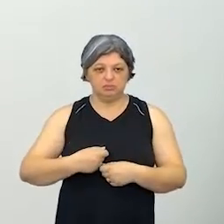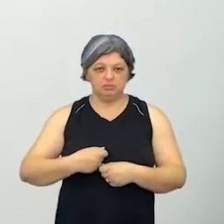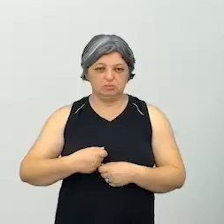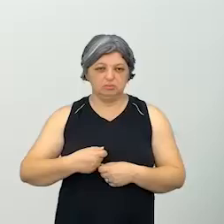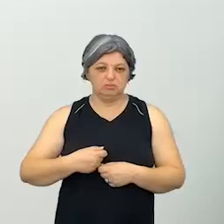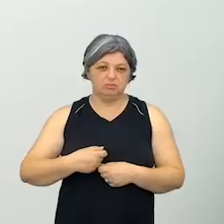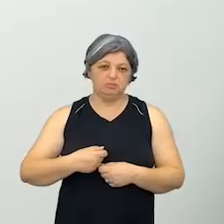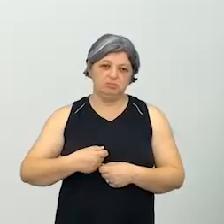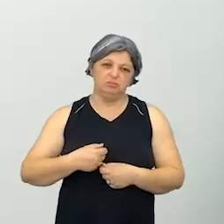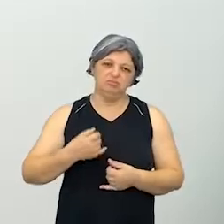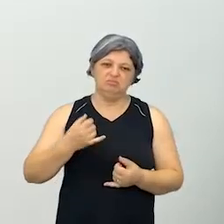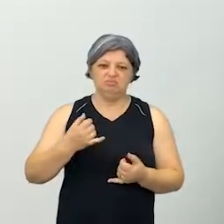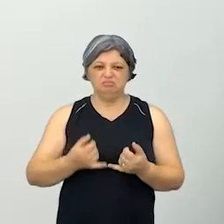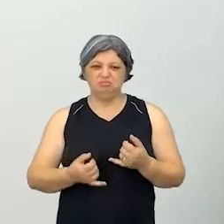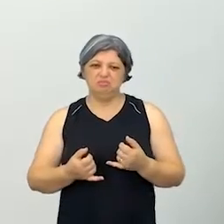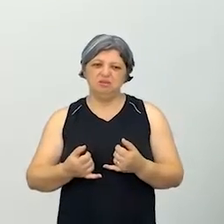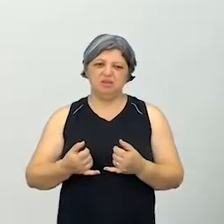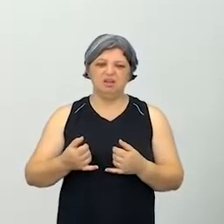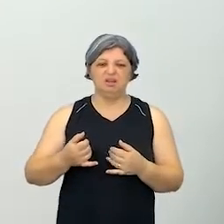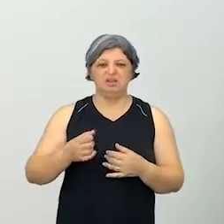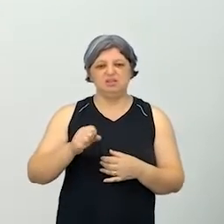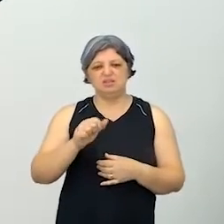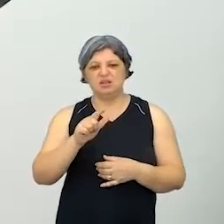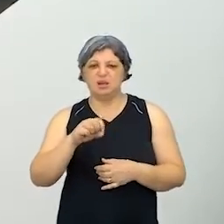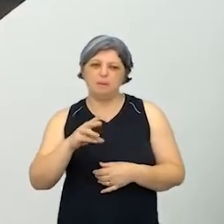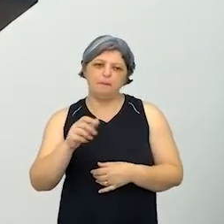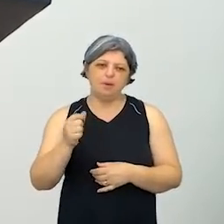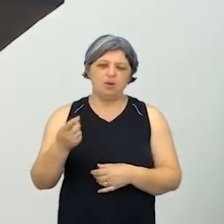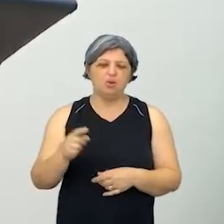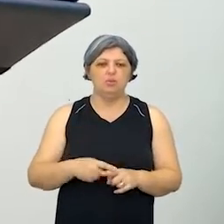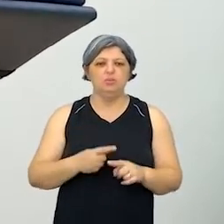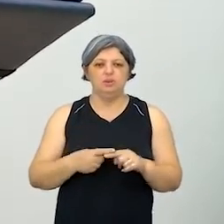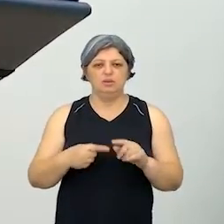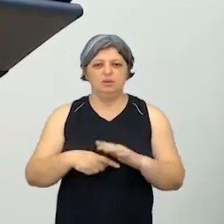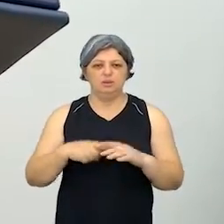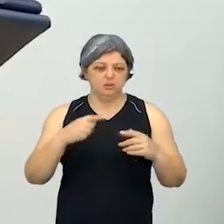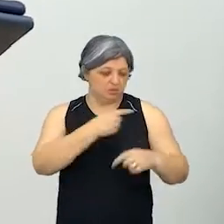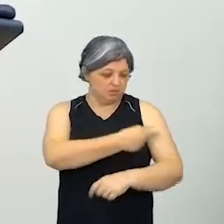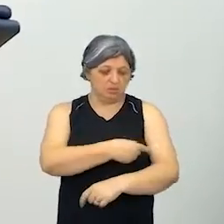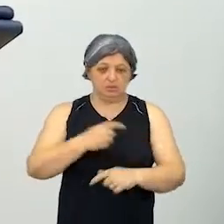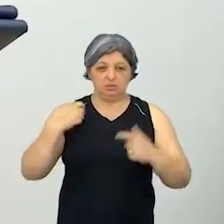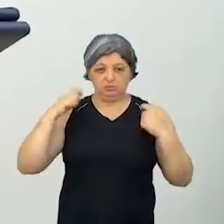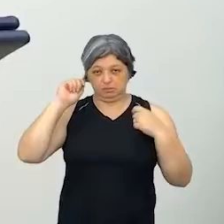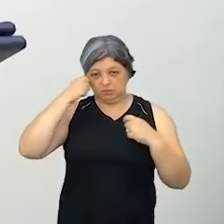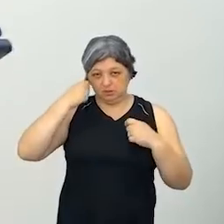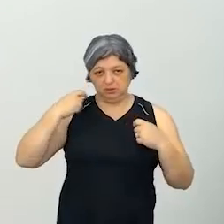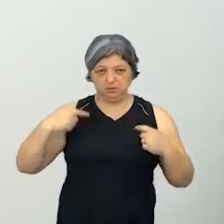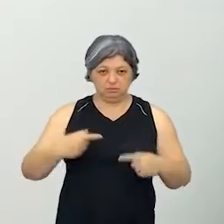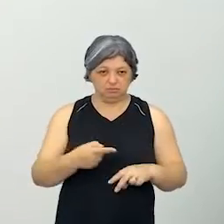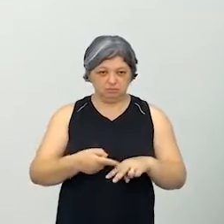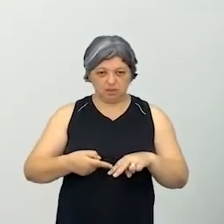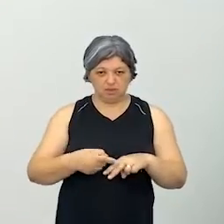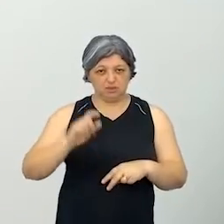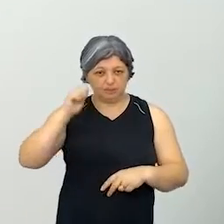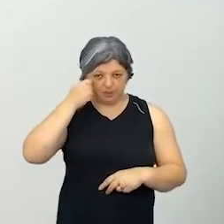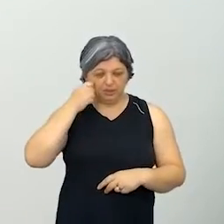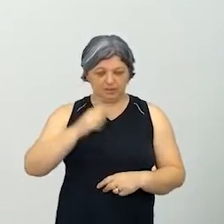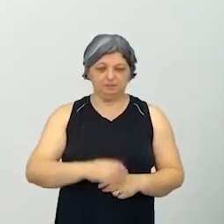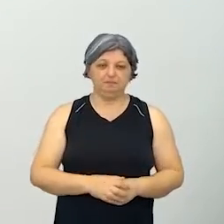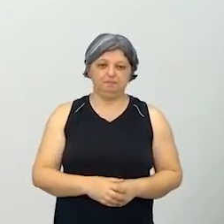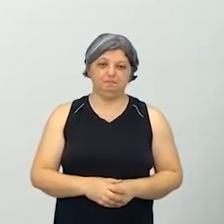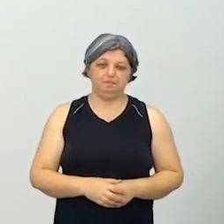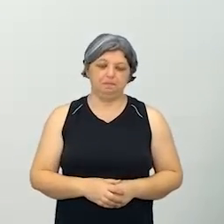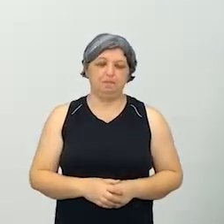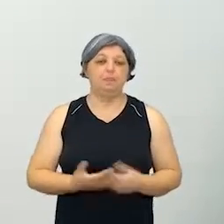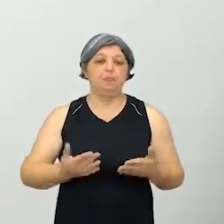pode falar salmão, né? Cheia de franjinhas, por baixo uma camiseta preta e uma legging preta. É isso aí,